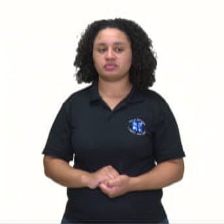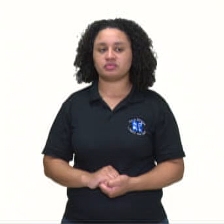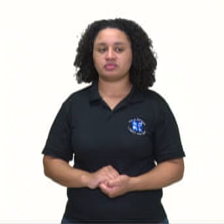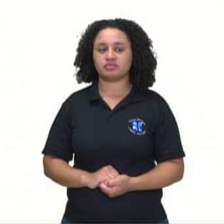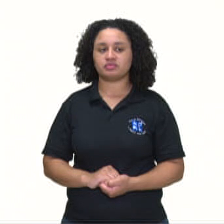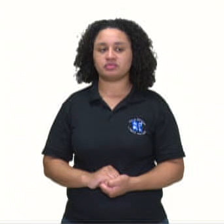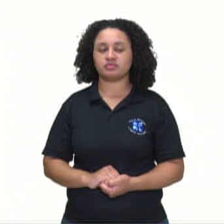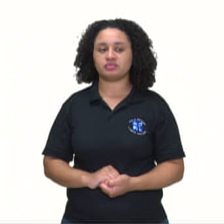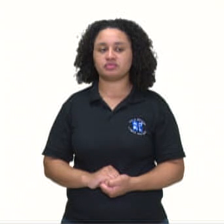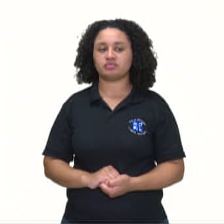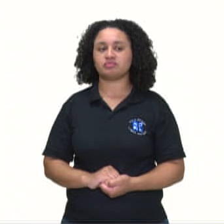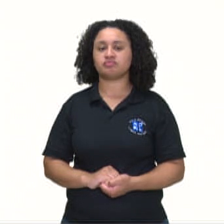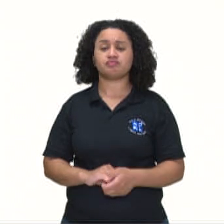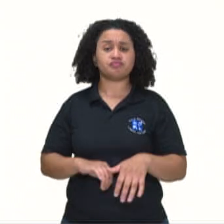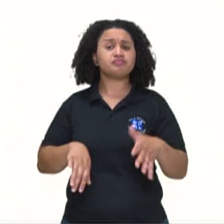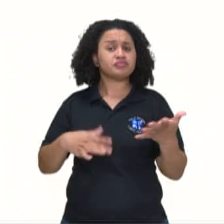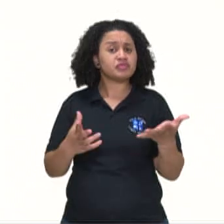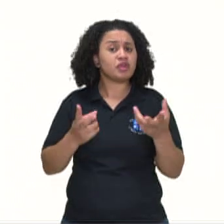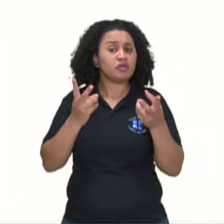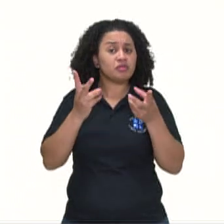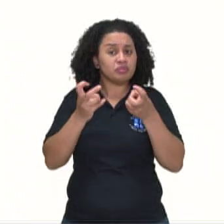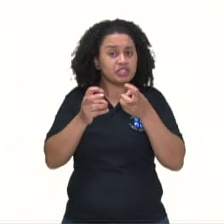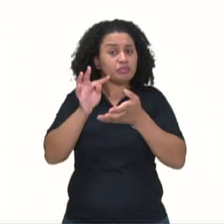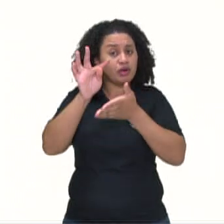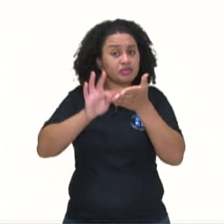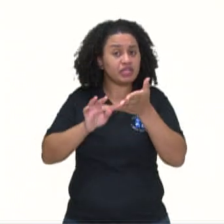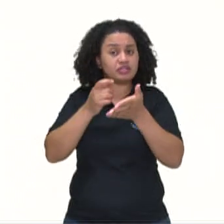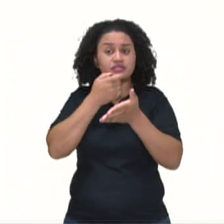Why doesn't she really study?